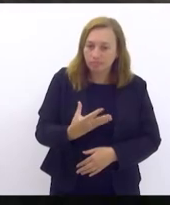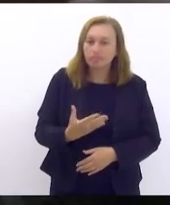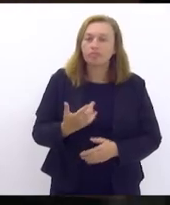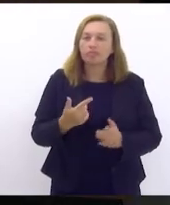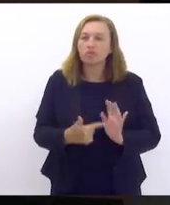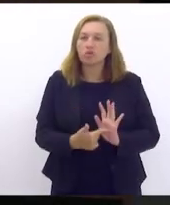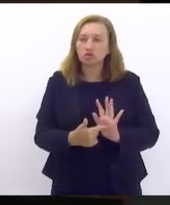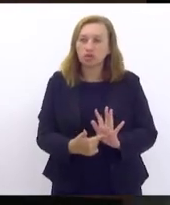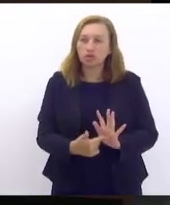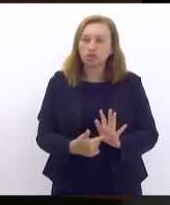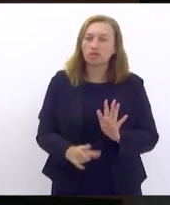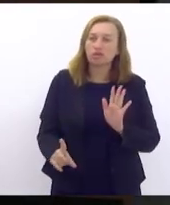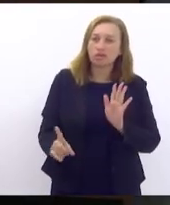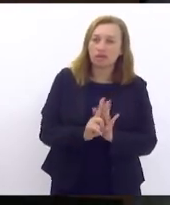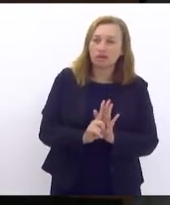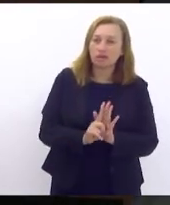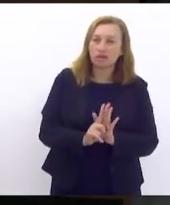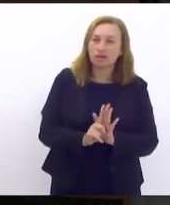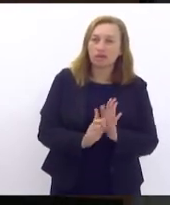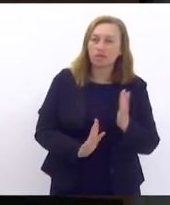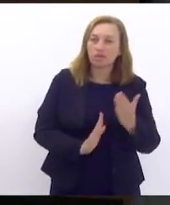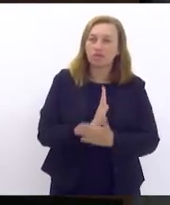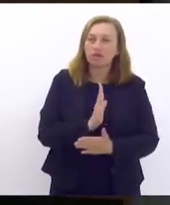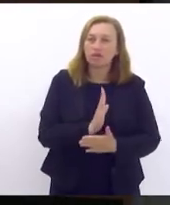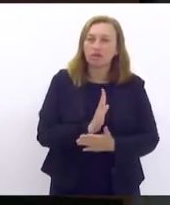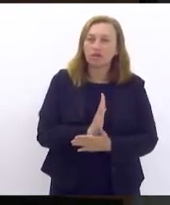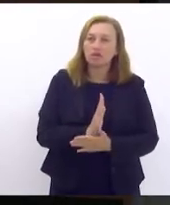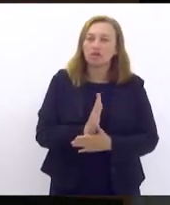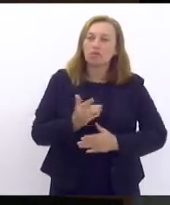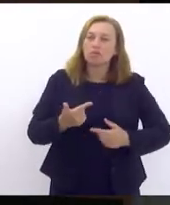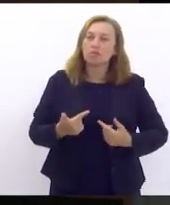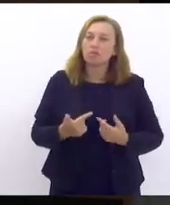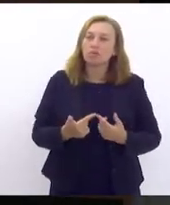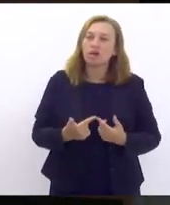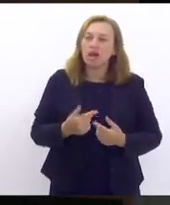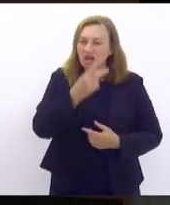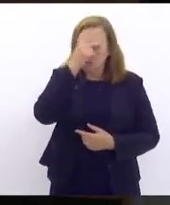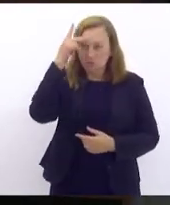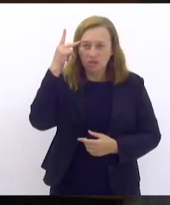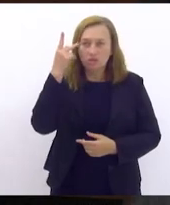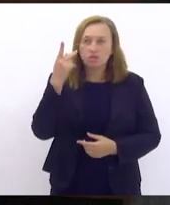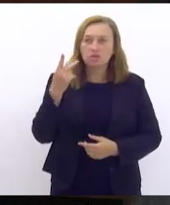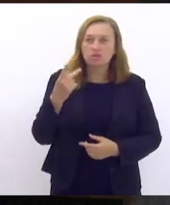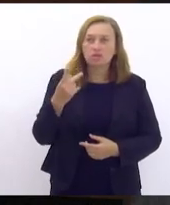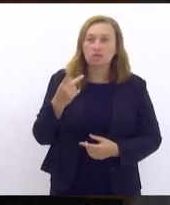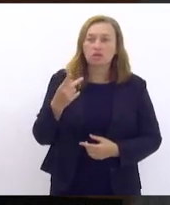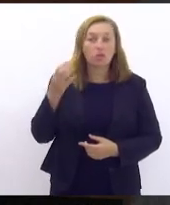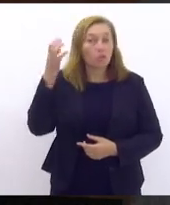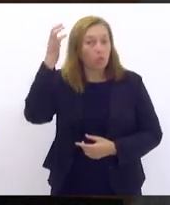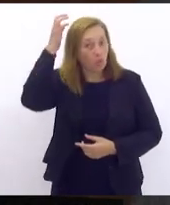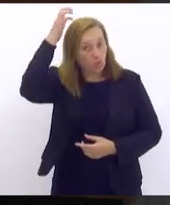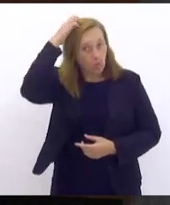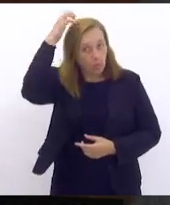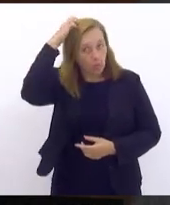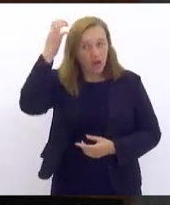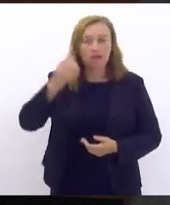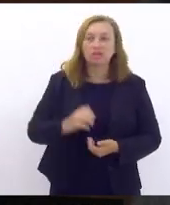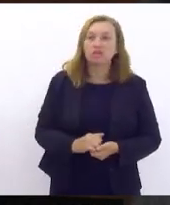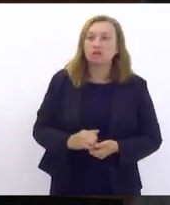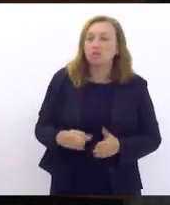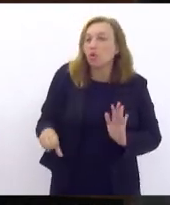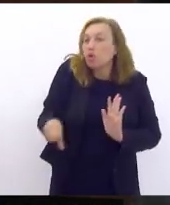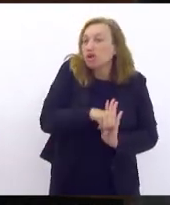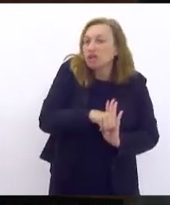aprovando essa lei, onde impõe que as pessoas que tenham sido condenadas por